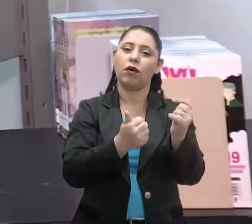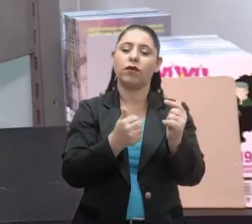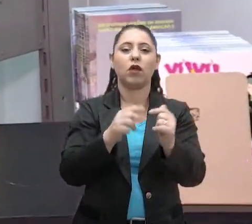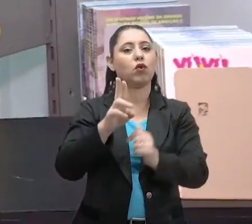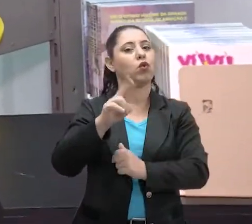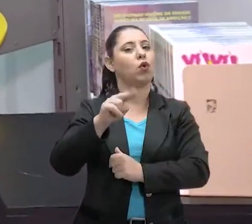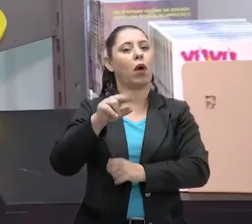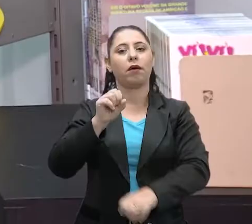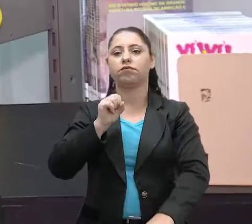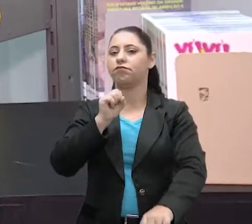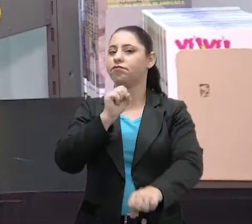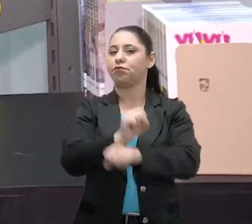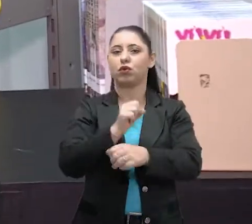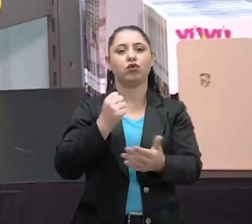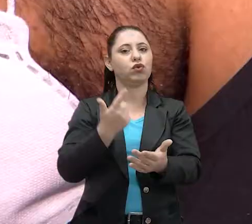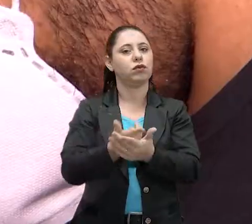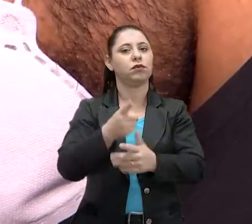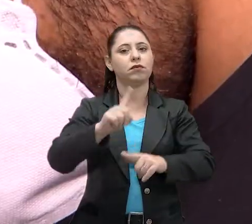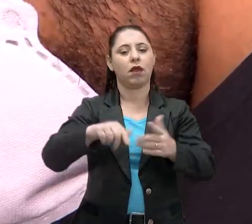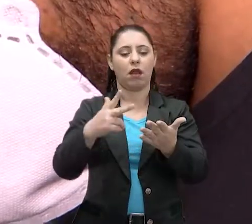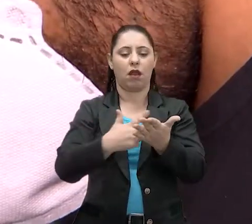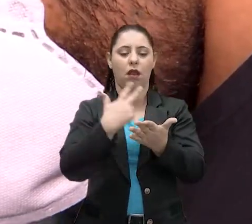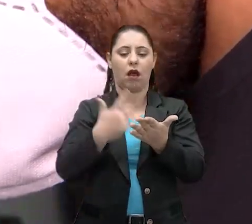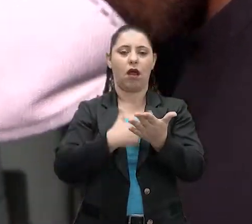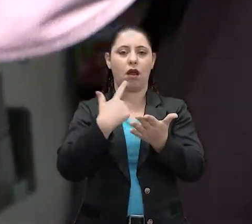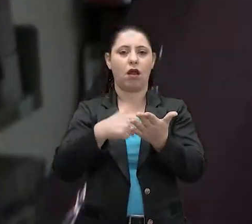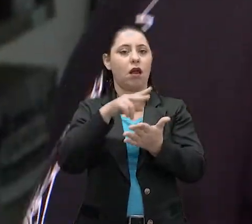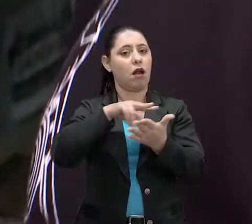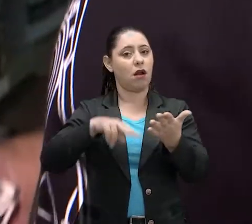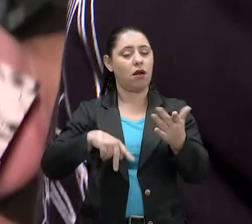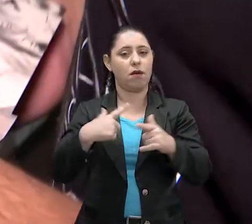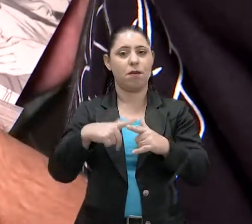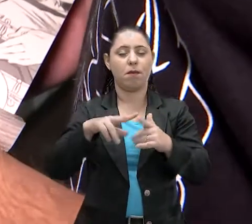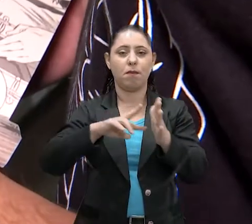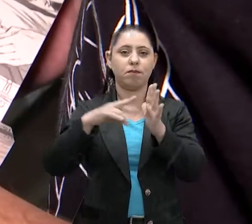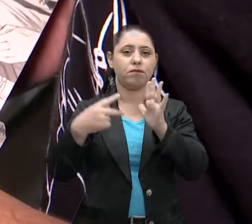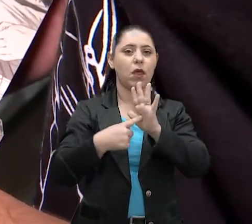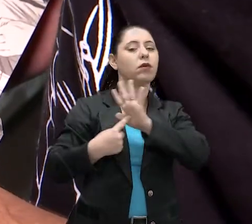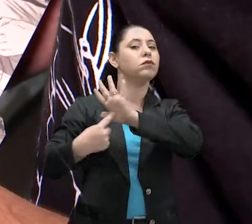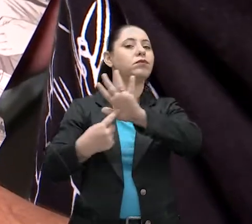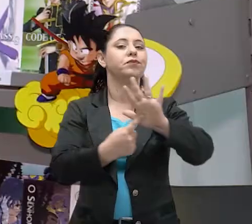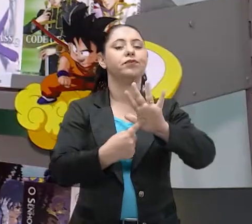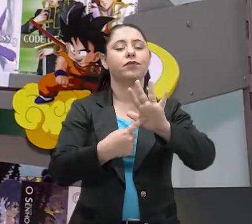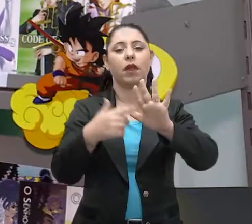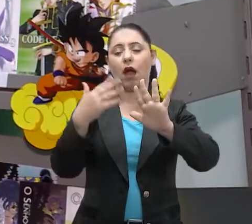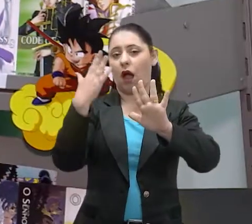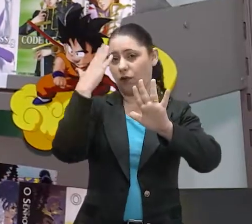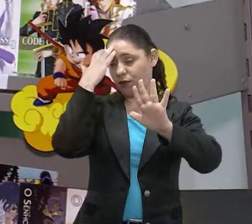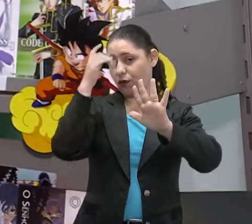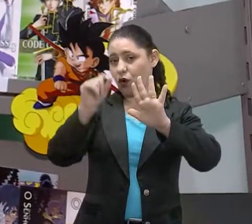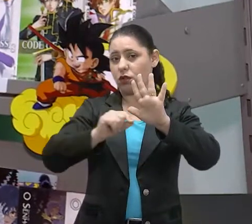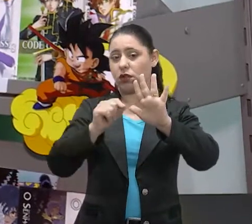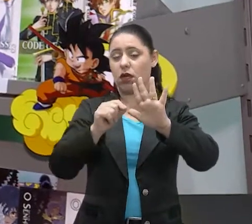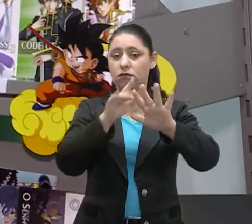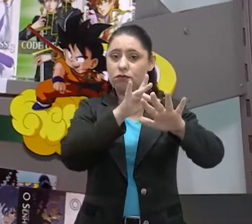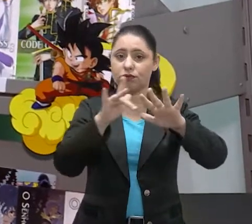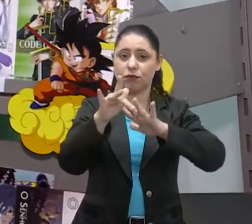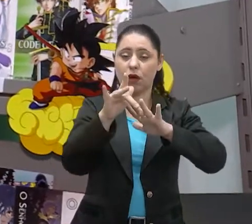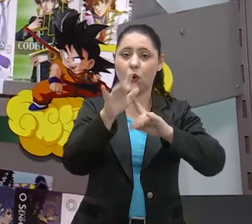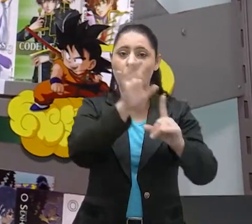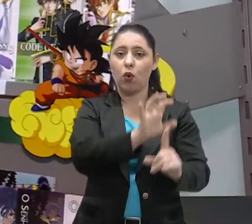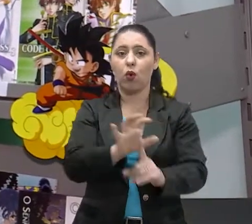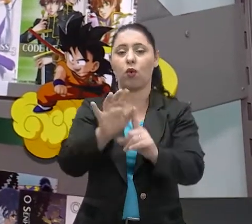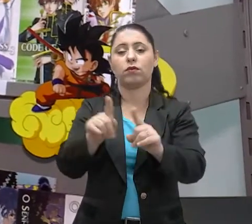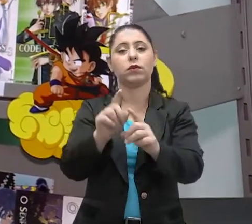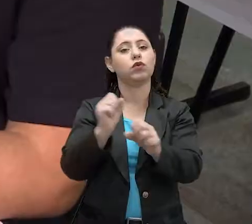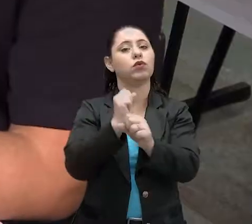na adolescência e nunca mais parou de consumi-los. Para ele, essa forma de expressão artística influencia